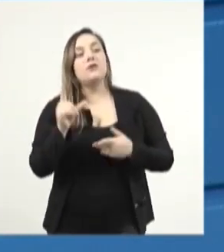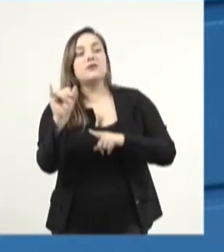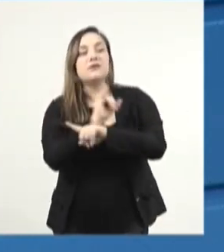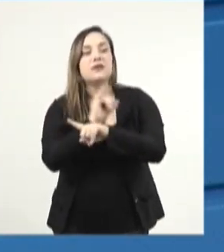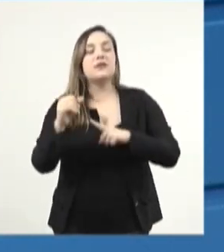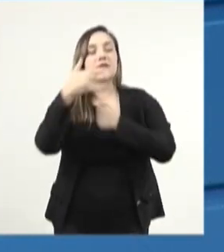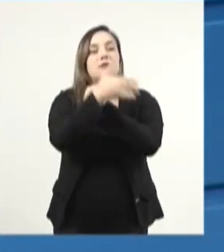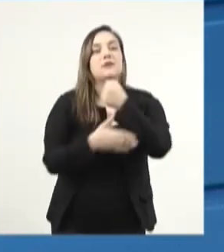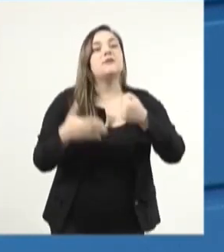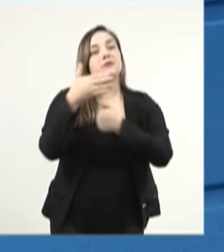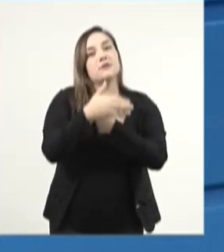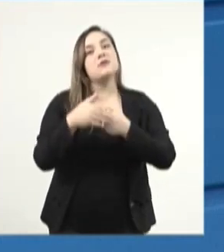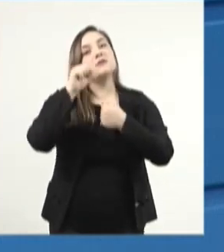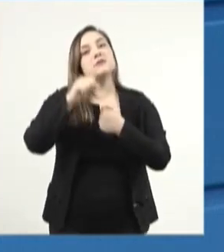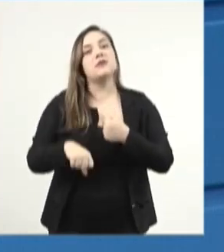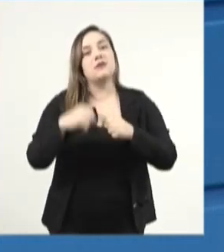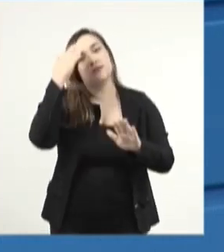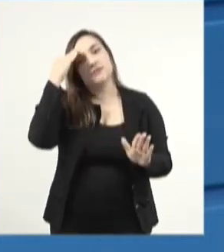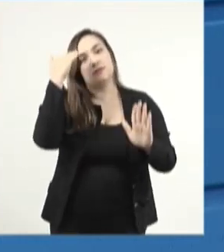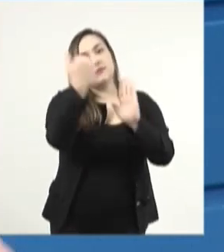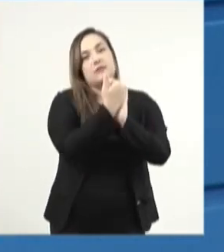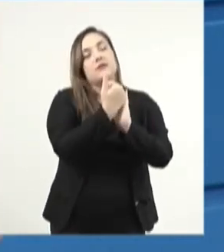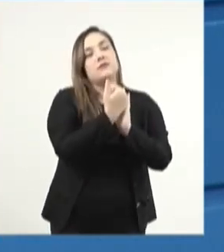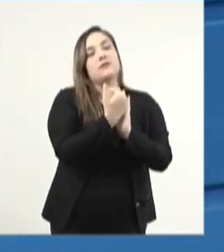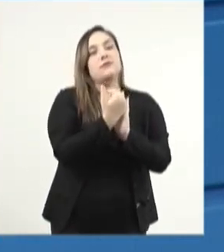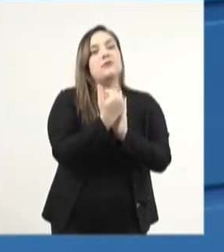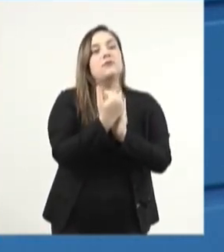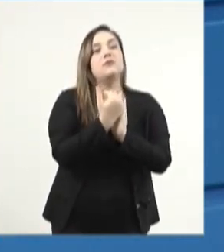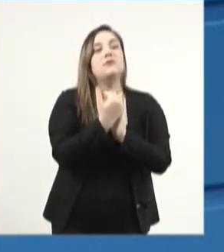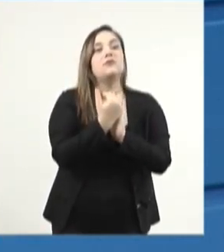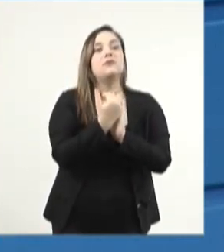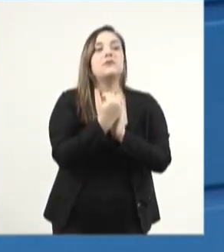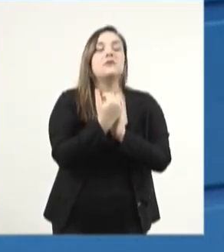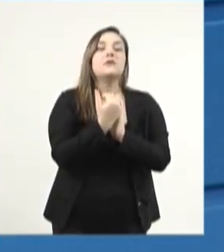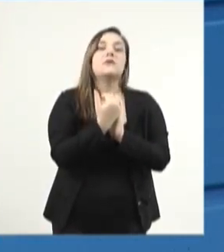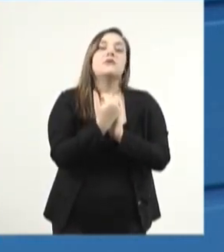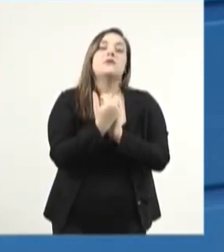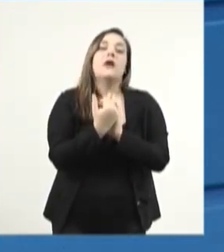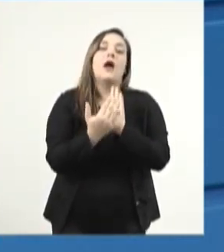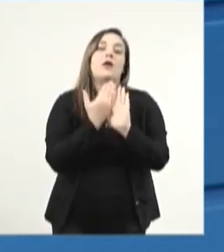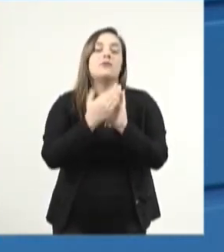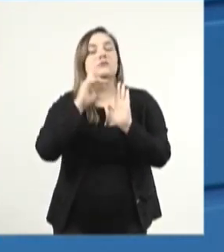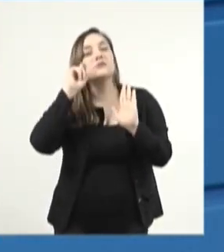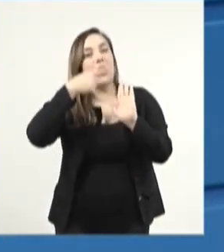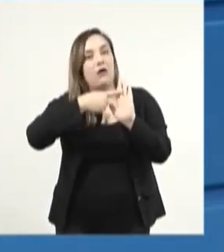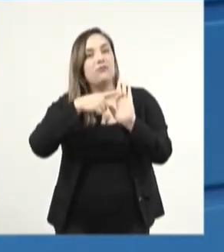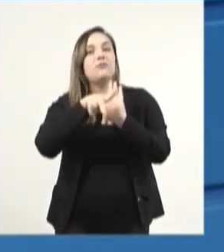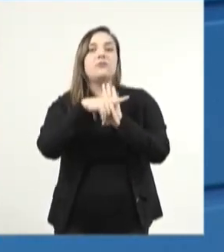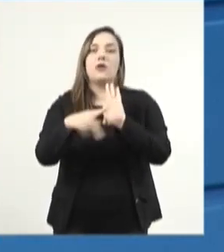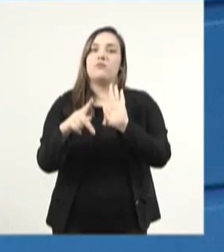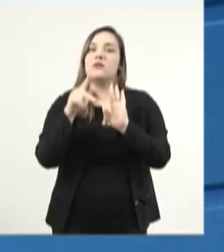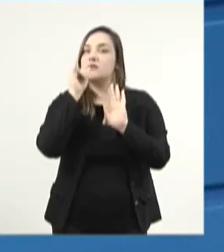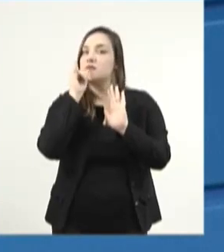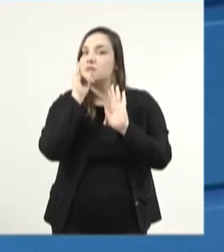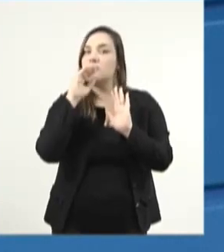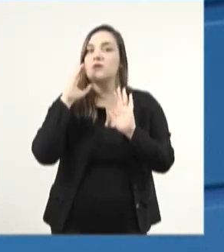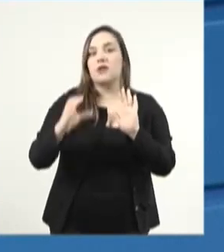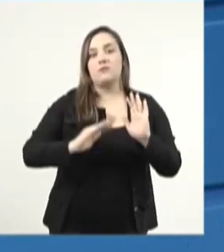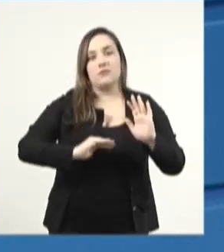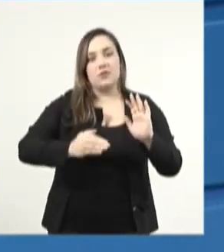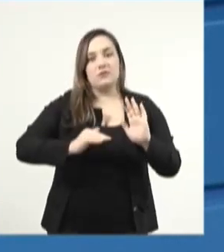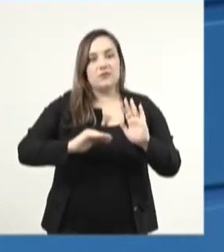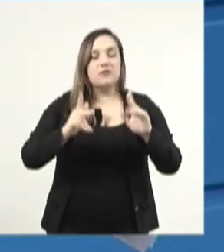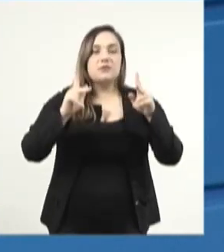de proteção, dentro da linha daquilo que outros parlamentares, exemplo do Coronel Davi, já colocou com relação ao crime de